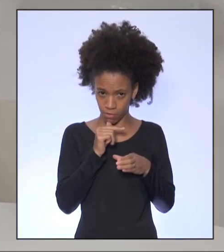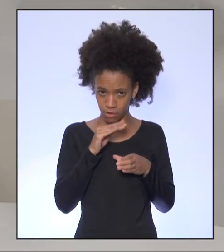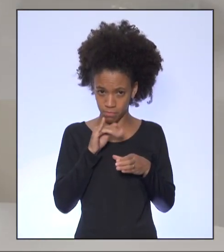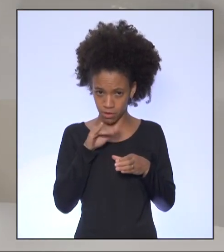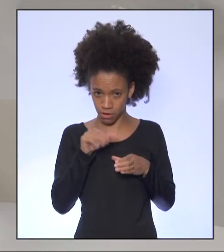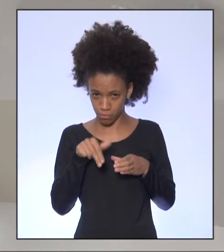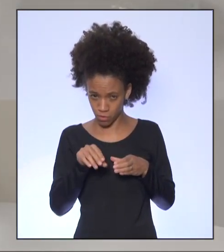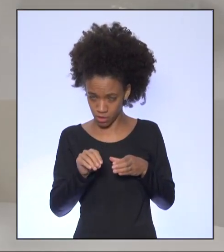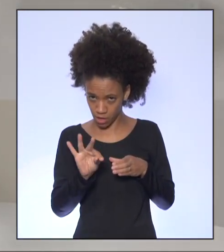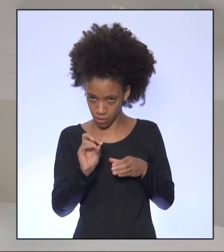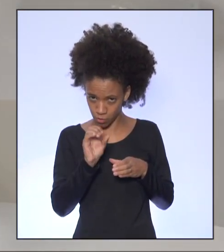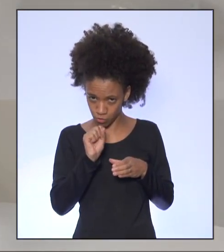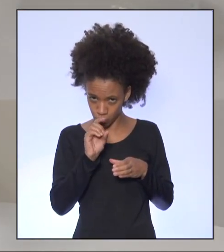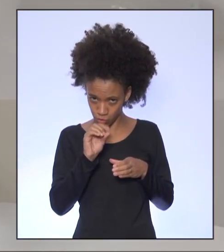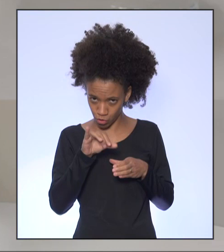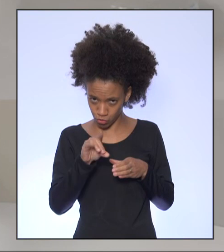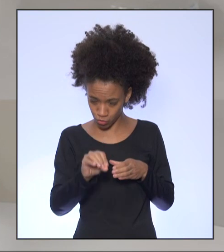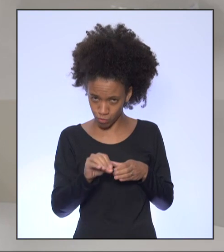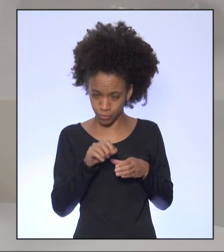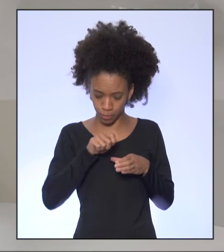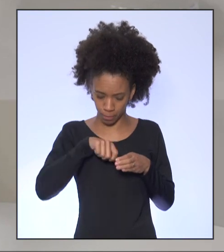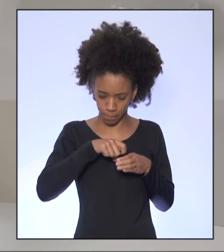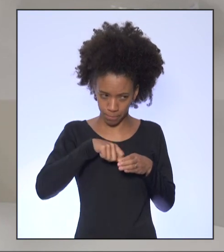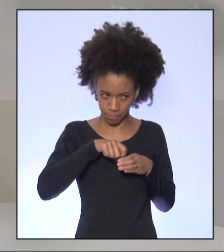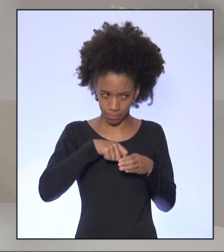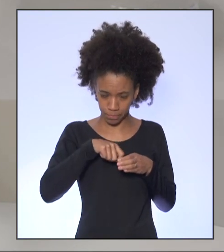água e bicarbonato de sódio.